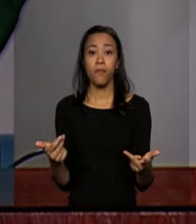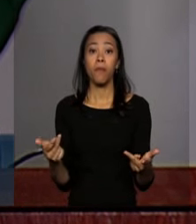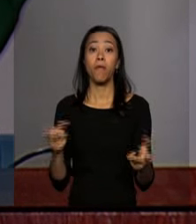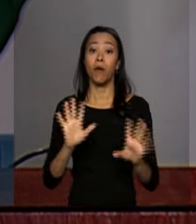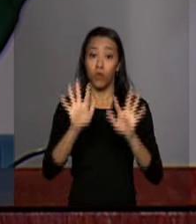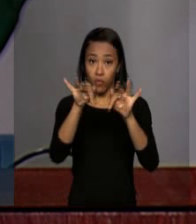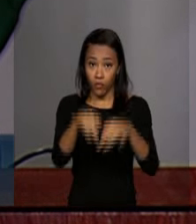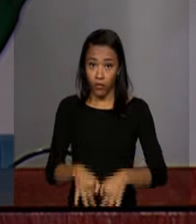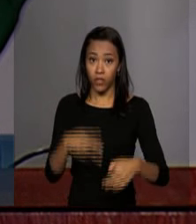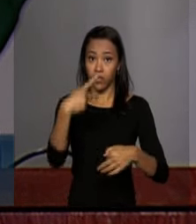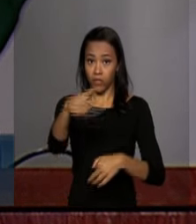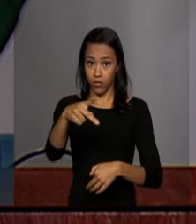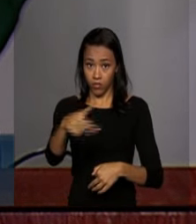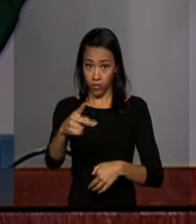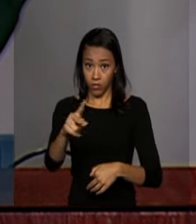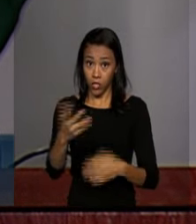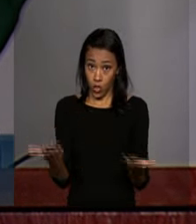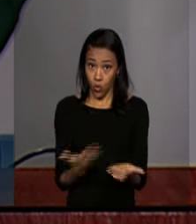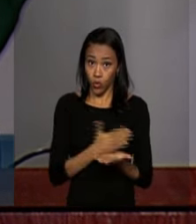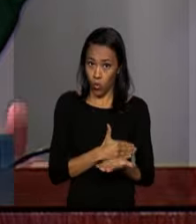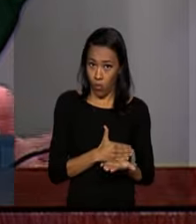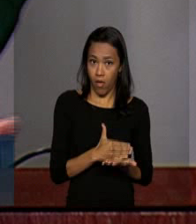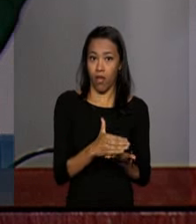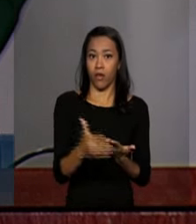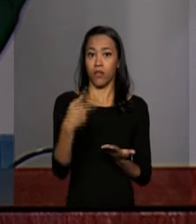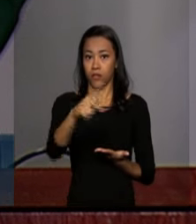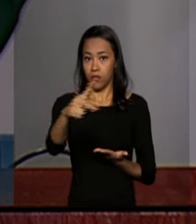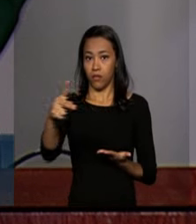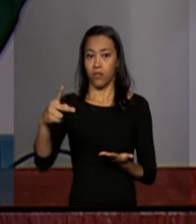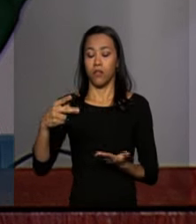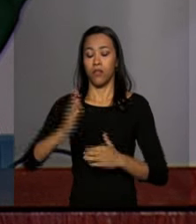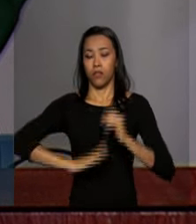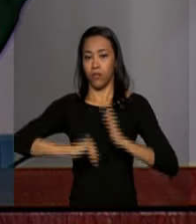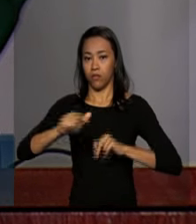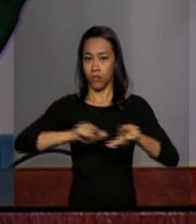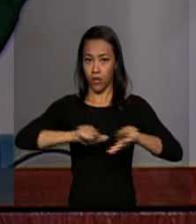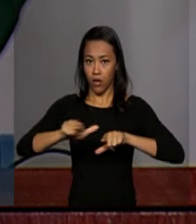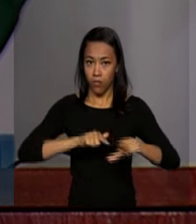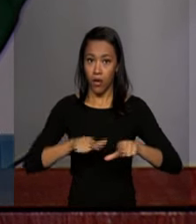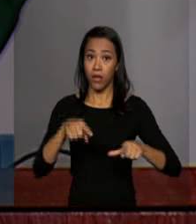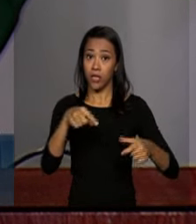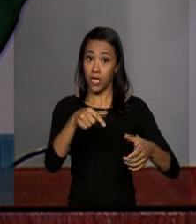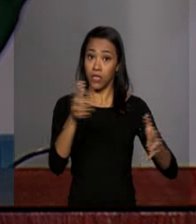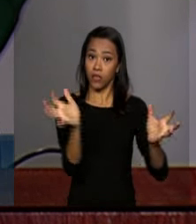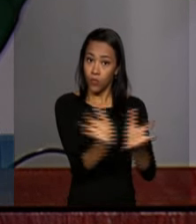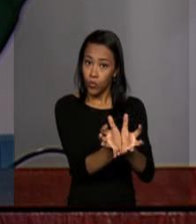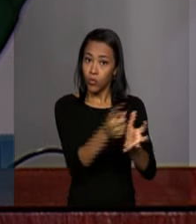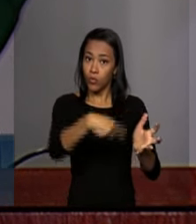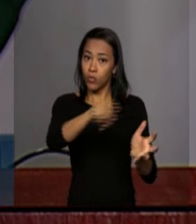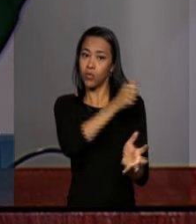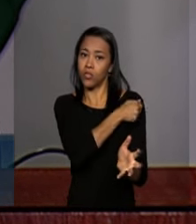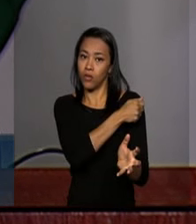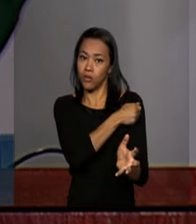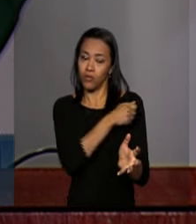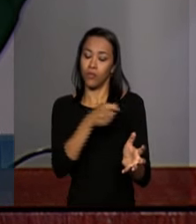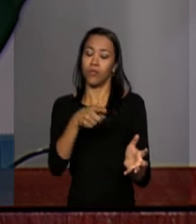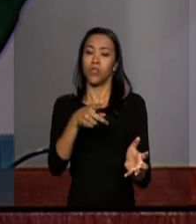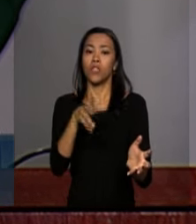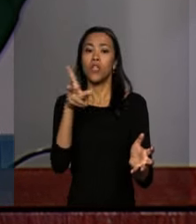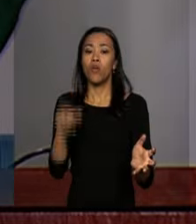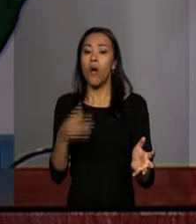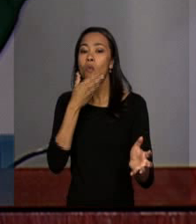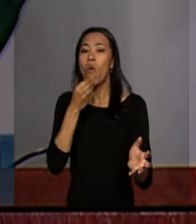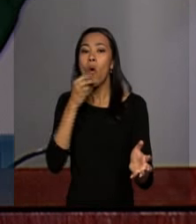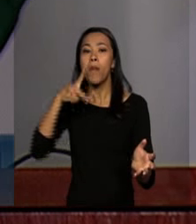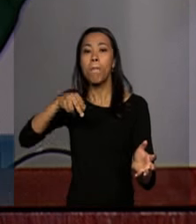da caminhada que hoje se inicia, possam os integrantes da turma Paulo Coe dizer, como o apóstolo Paulo,